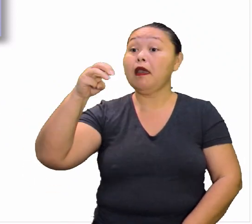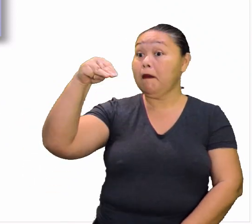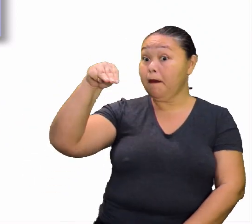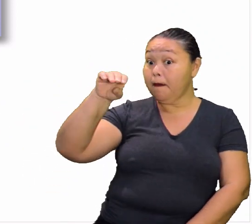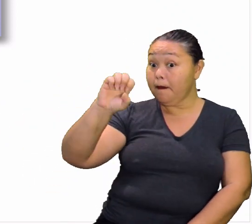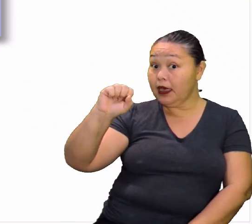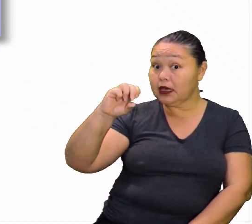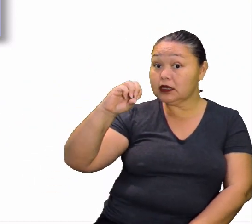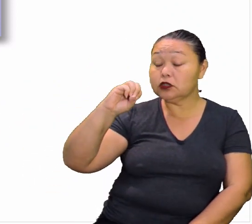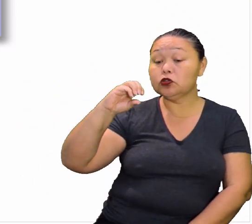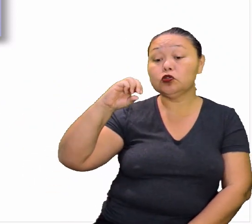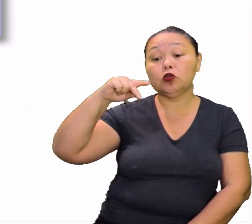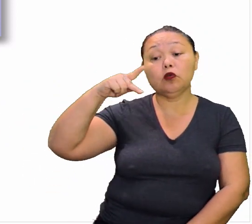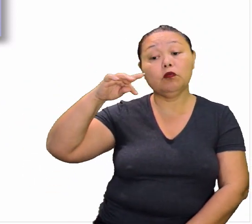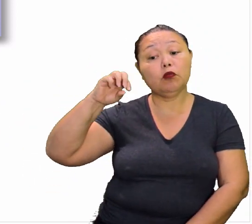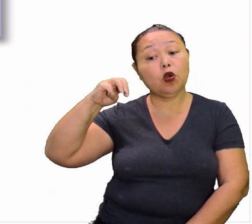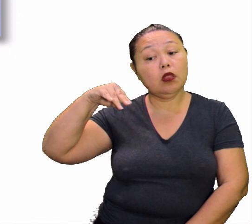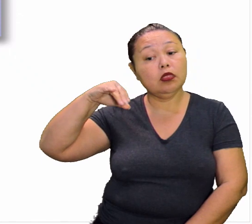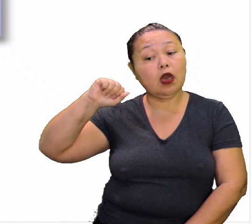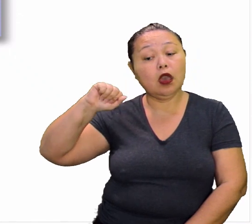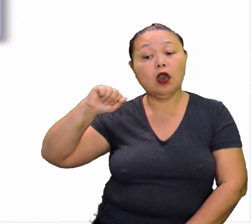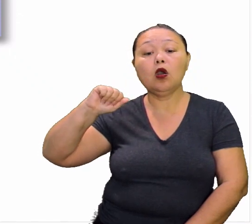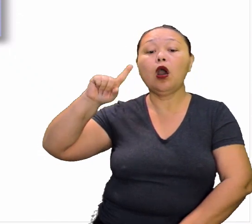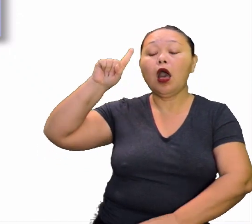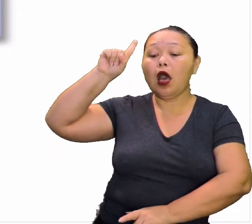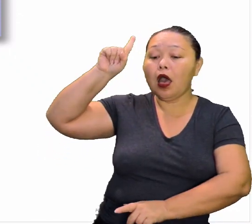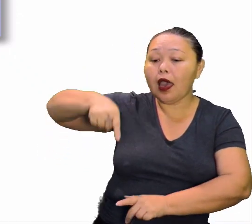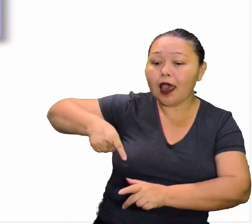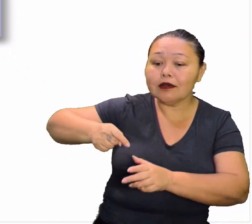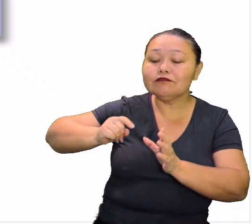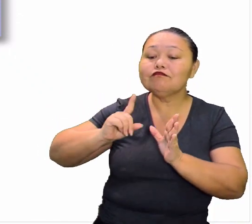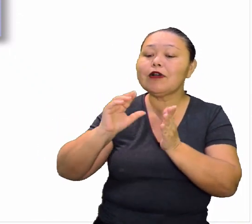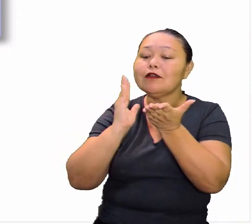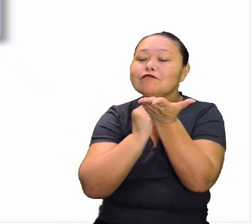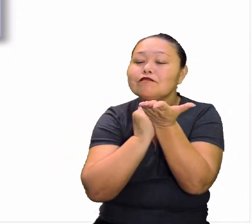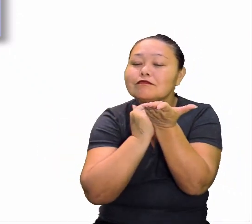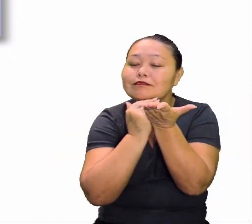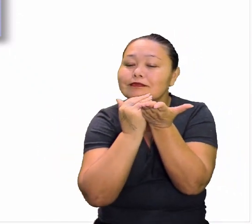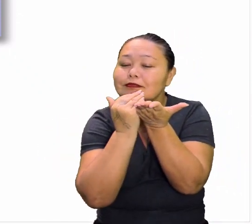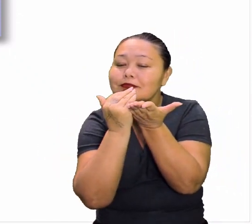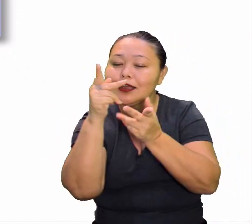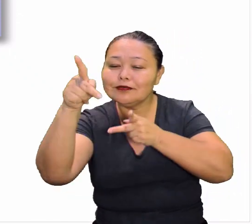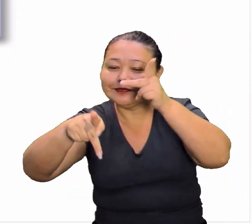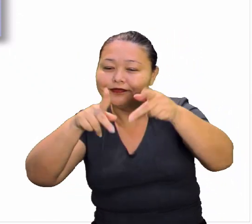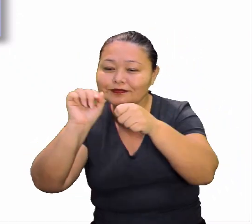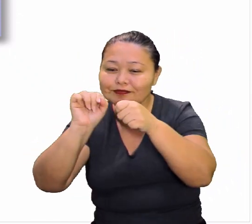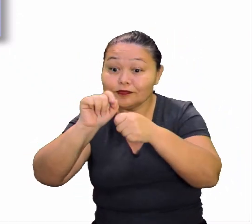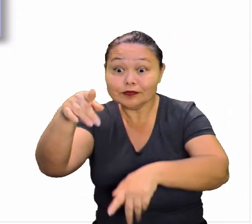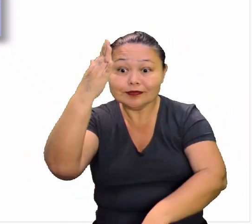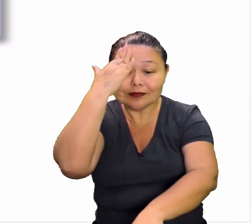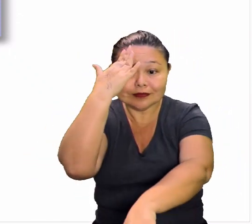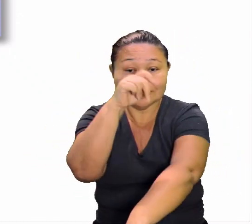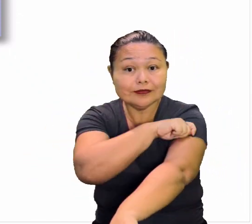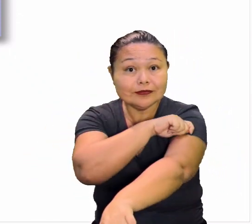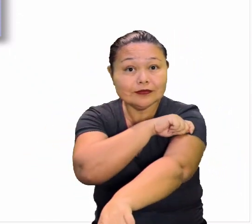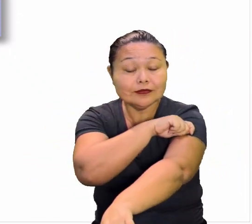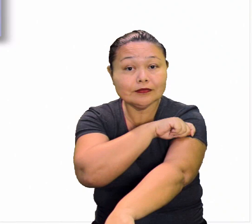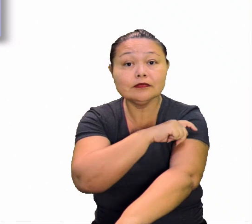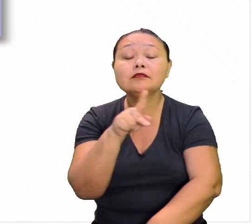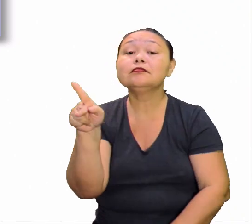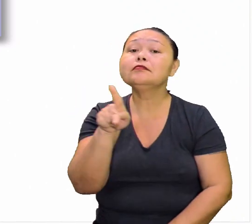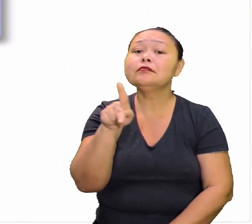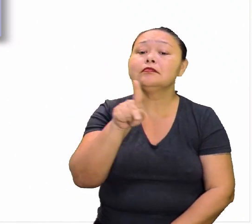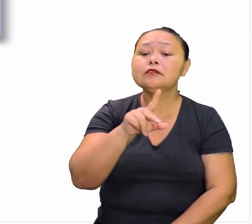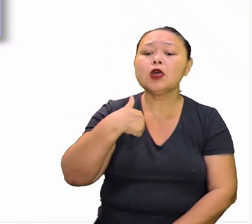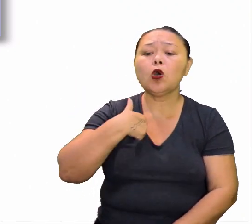Mesopotâmia é visto como o berço da civilização. Tu sabia disso, aluno?